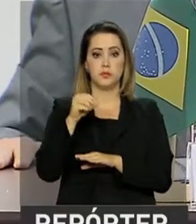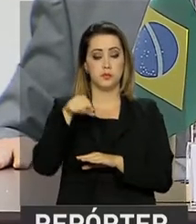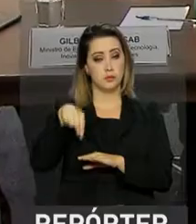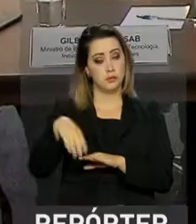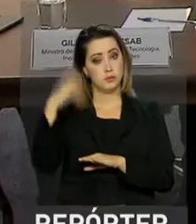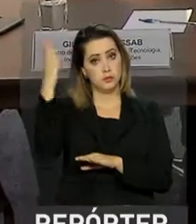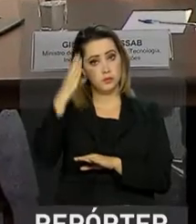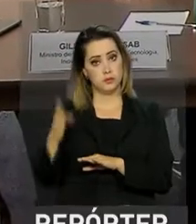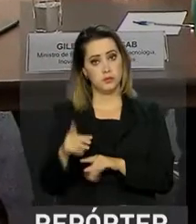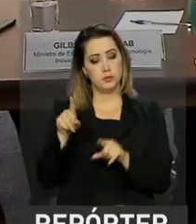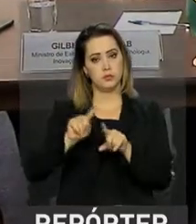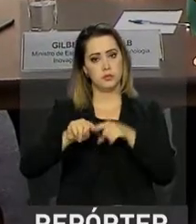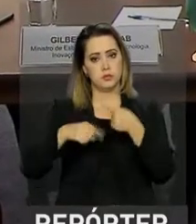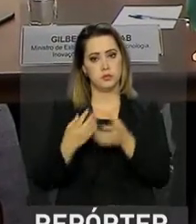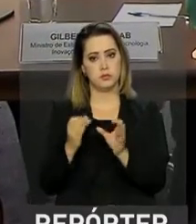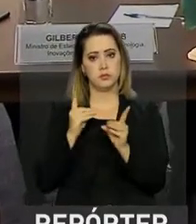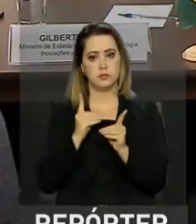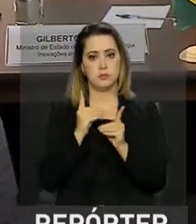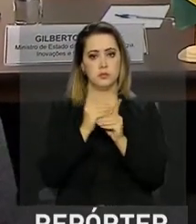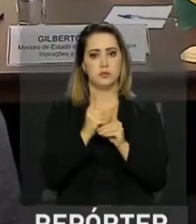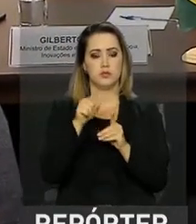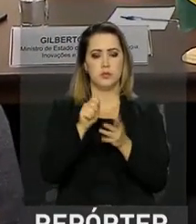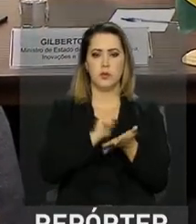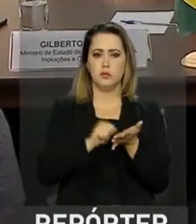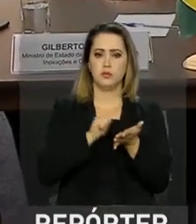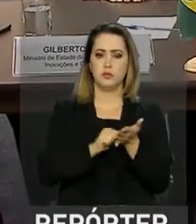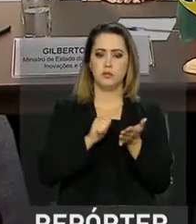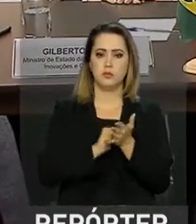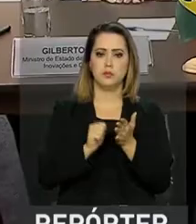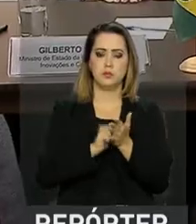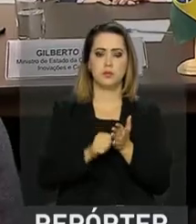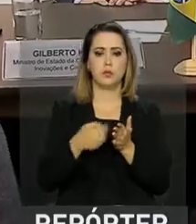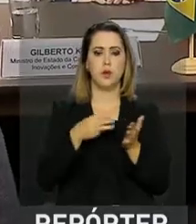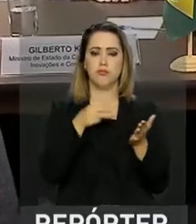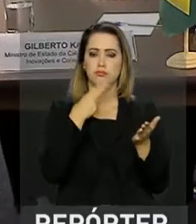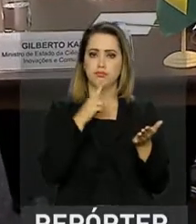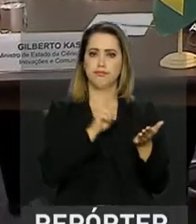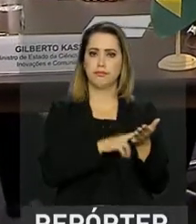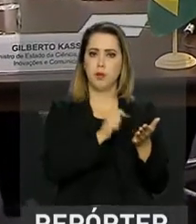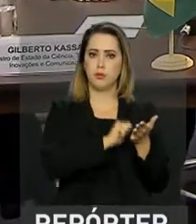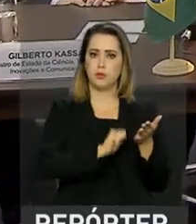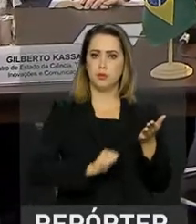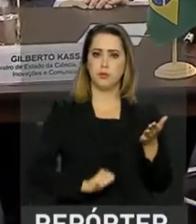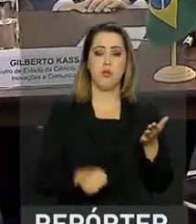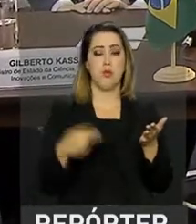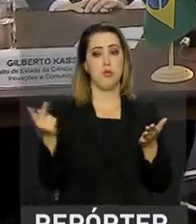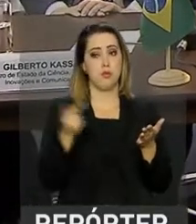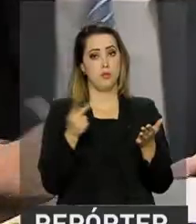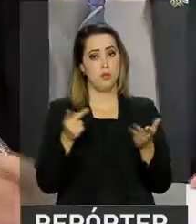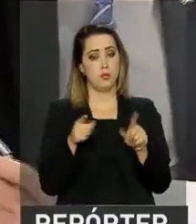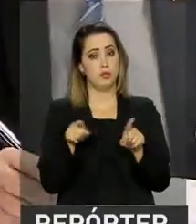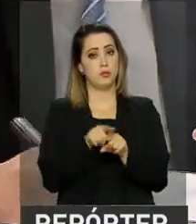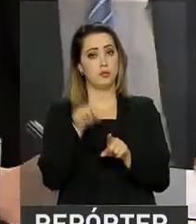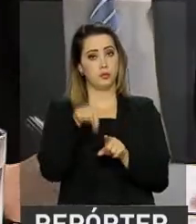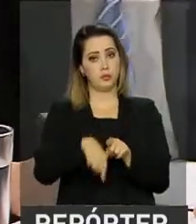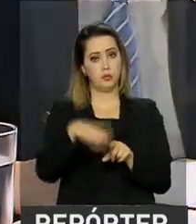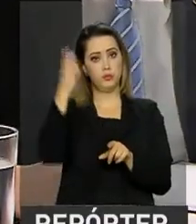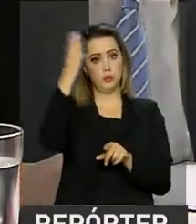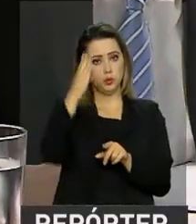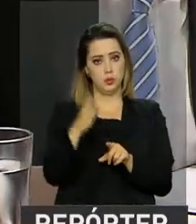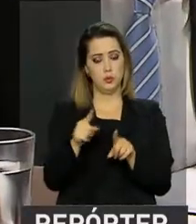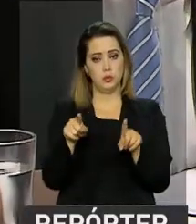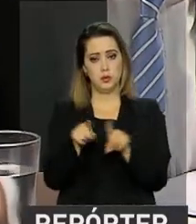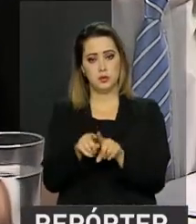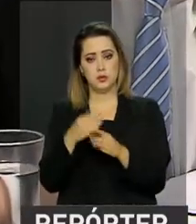brasil ao final do encontro foi assinado um memorando de entendimento entre a finep financiadora de